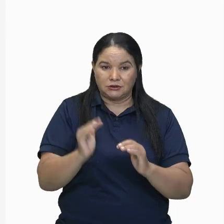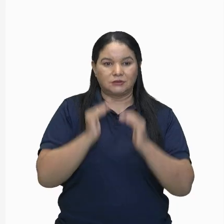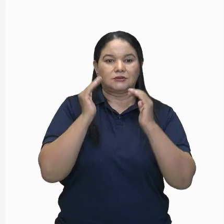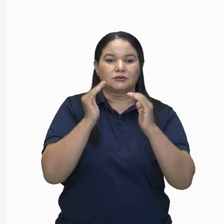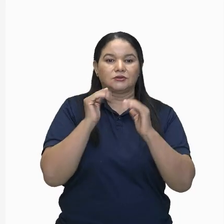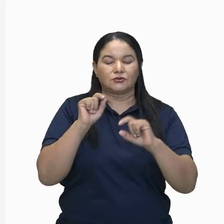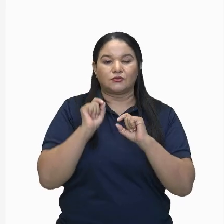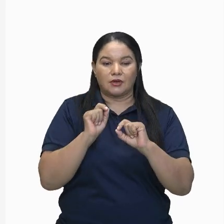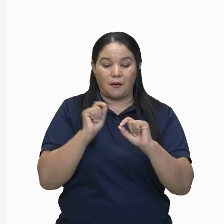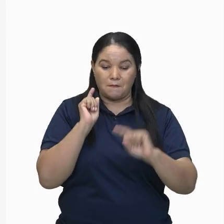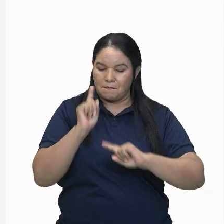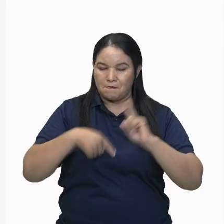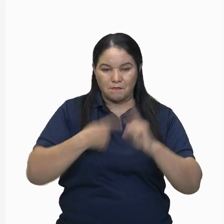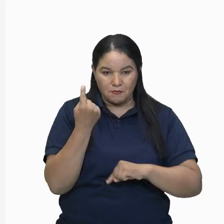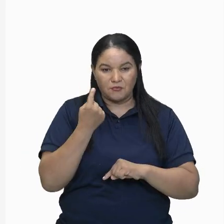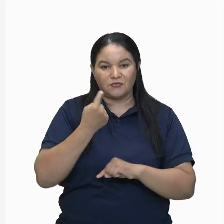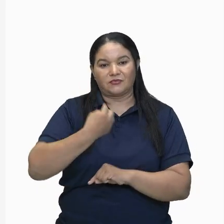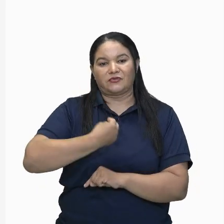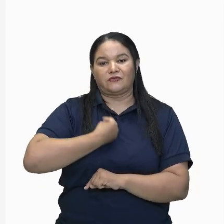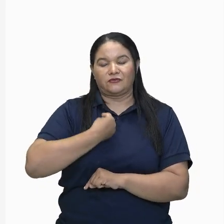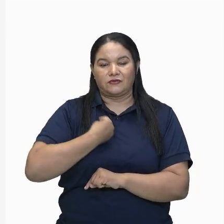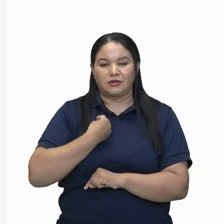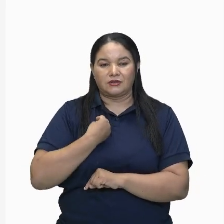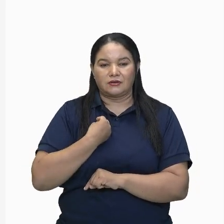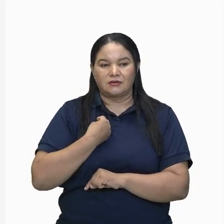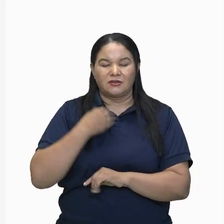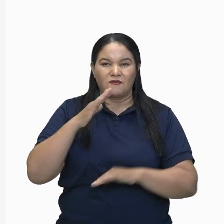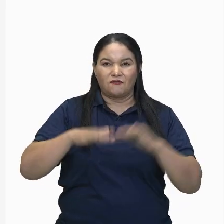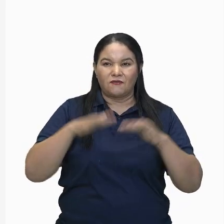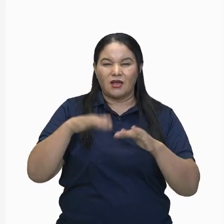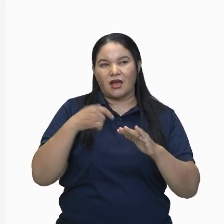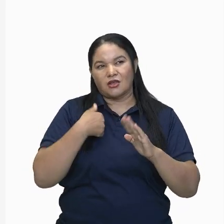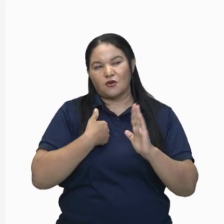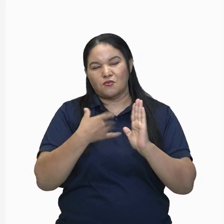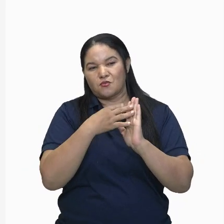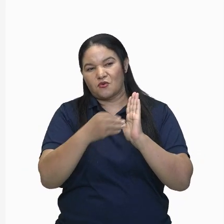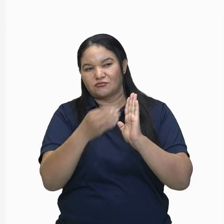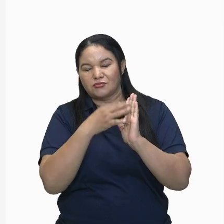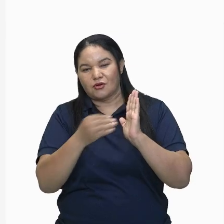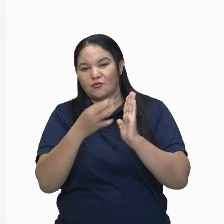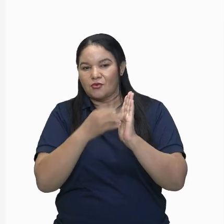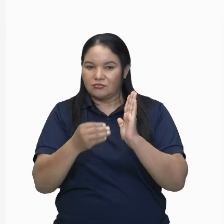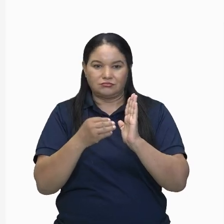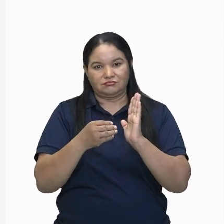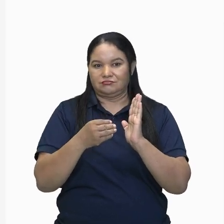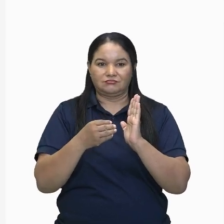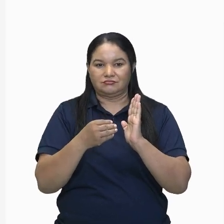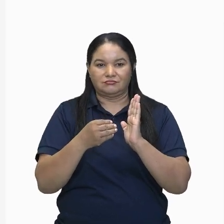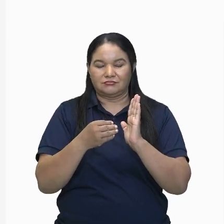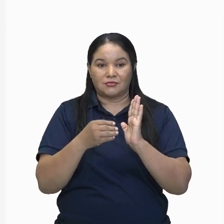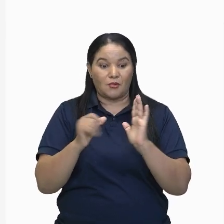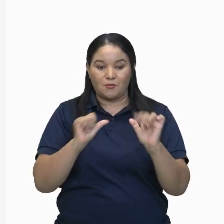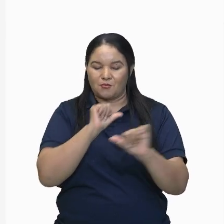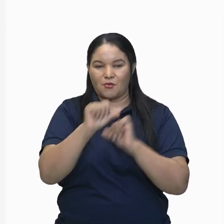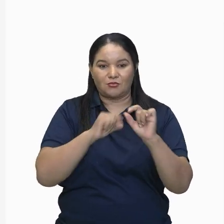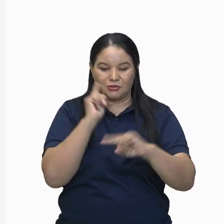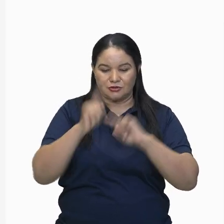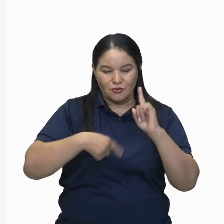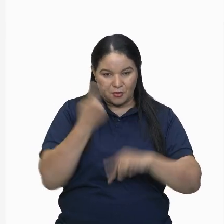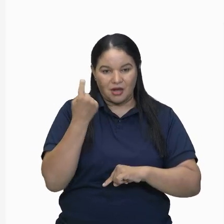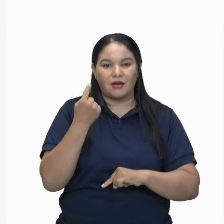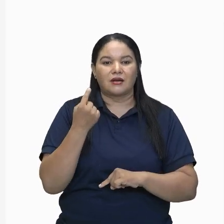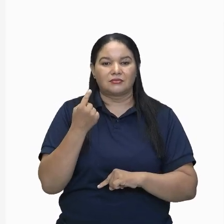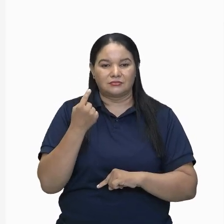mesmo, em vez de aceitar um modelo já pré-estabelecido. Olha só que interessante, não é? Essa é a